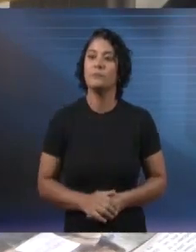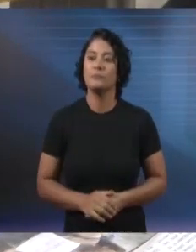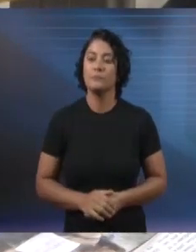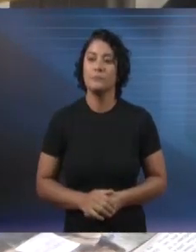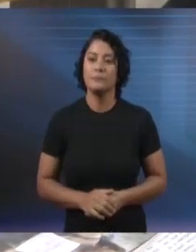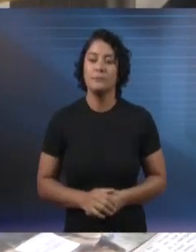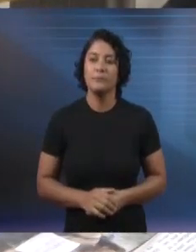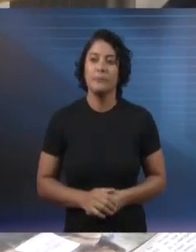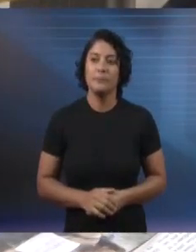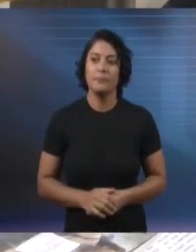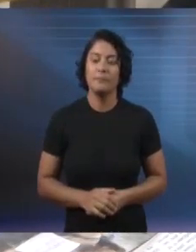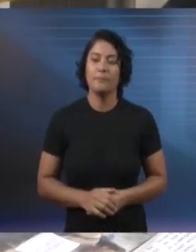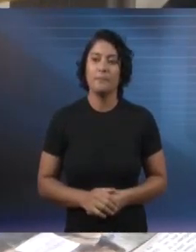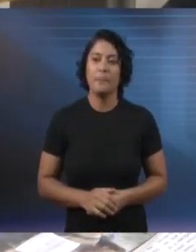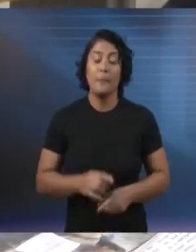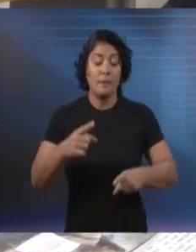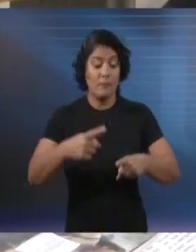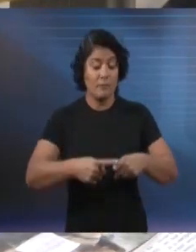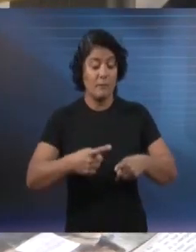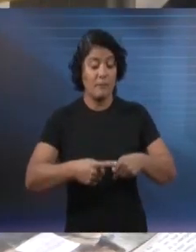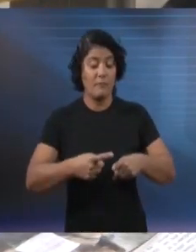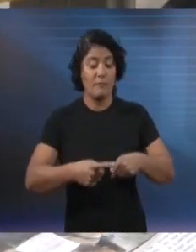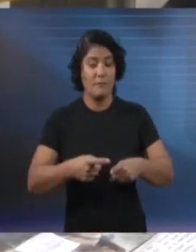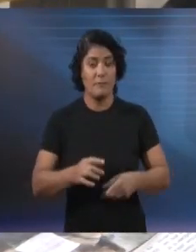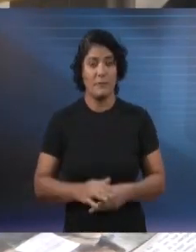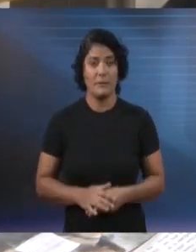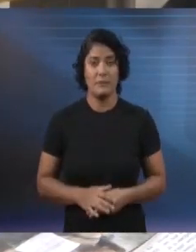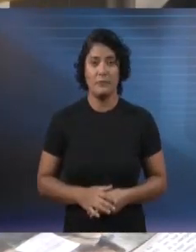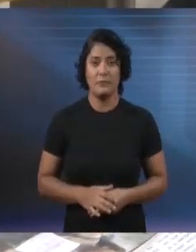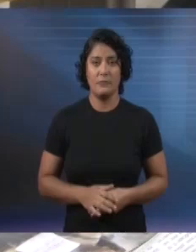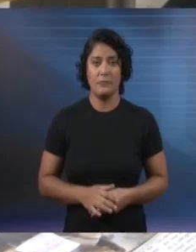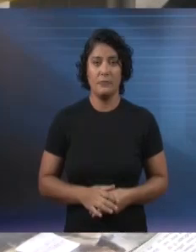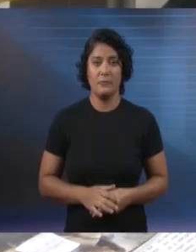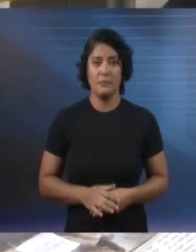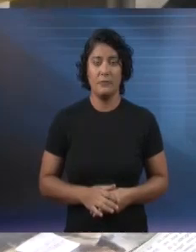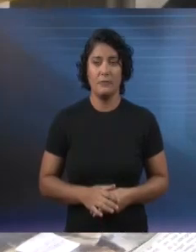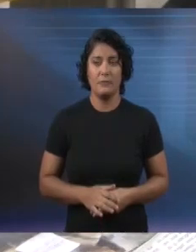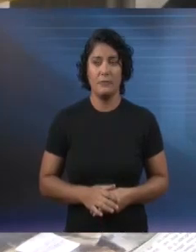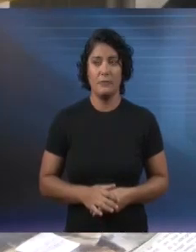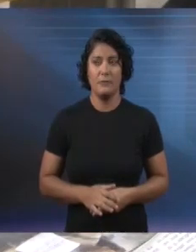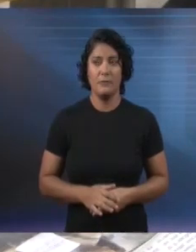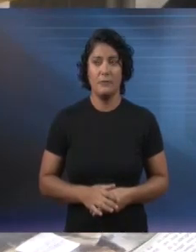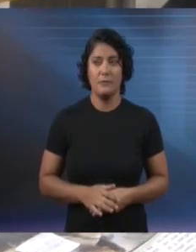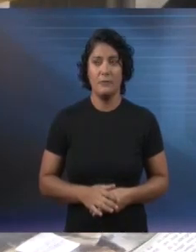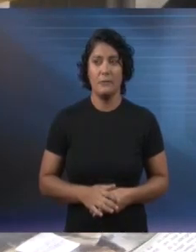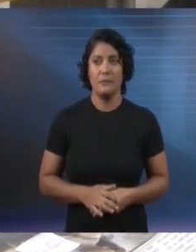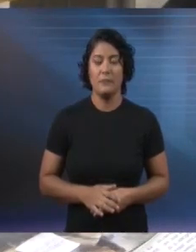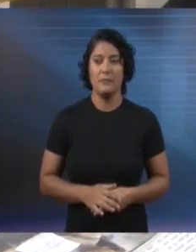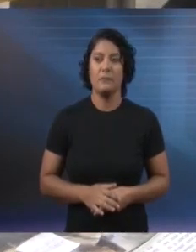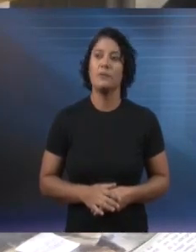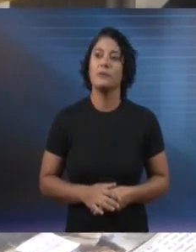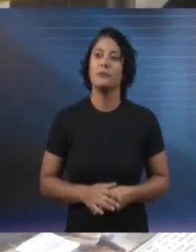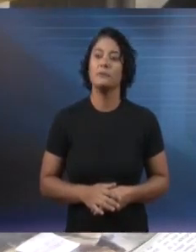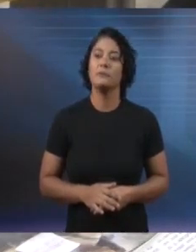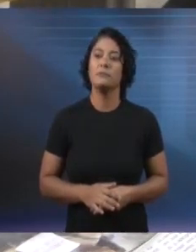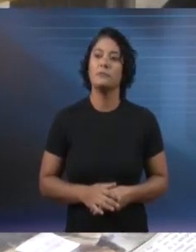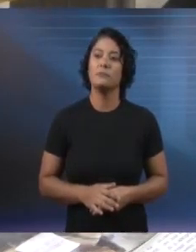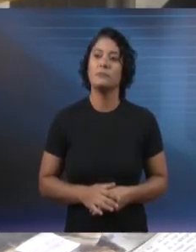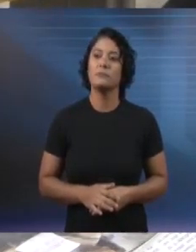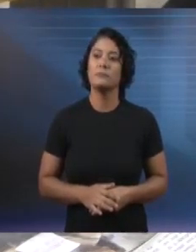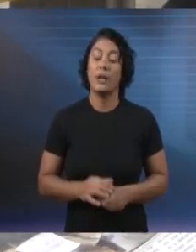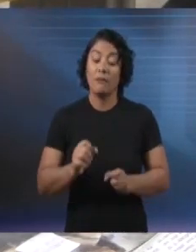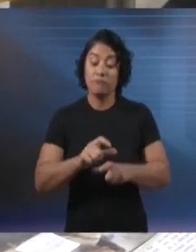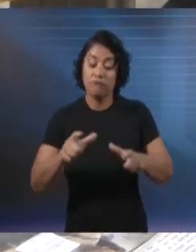parcial, porque ele realmente não era. E teve, senhor presidente, essa aqui é a